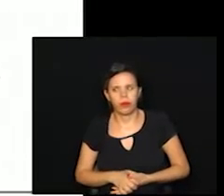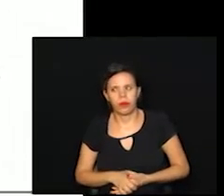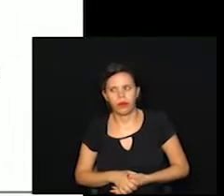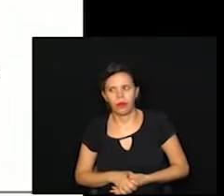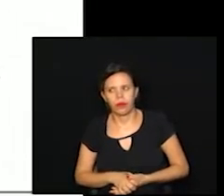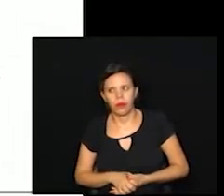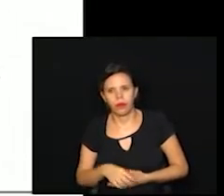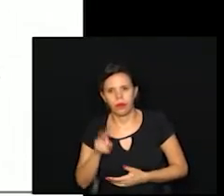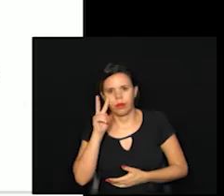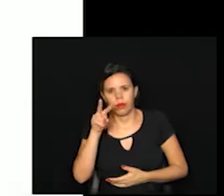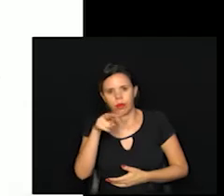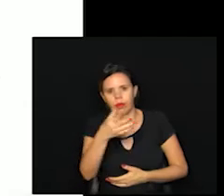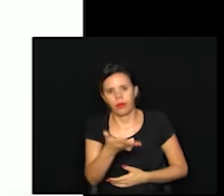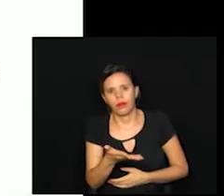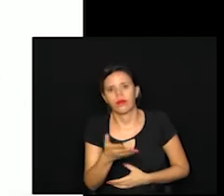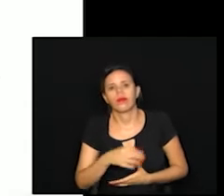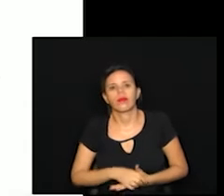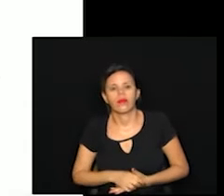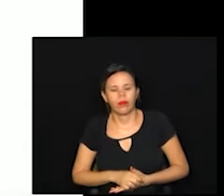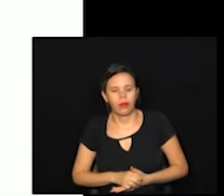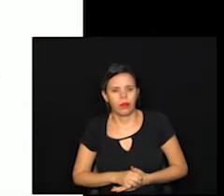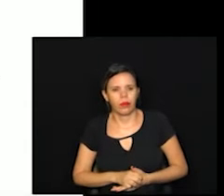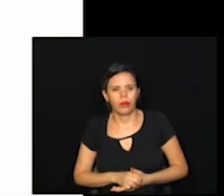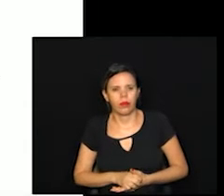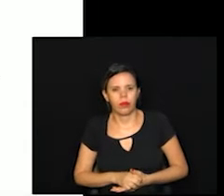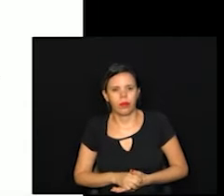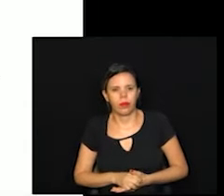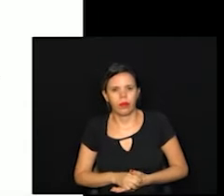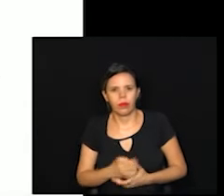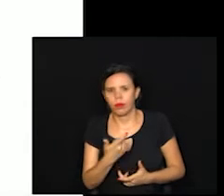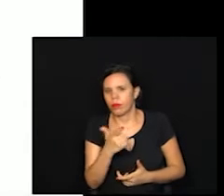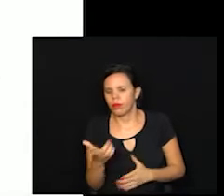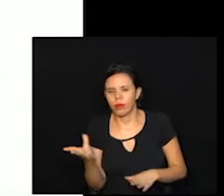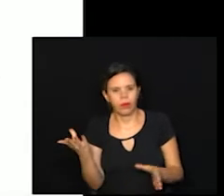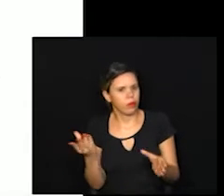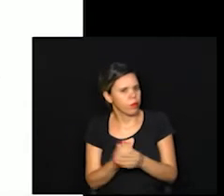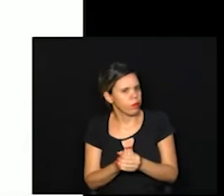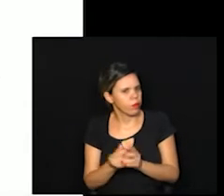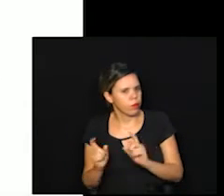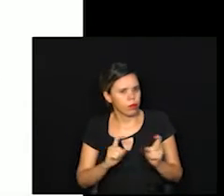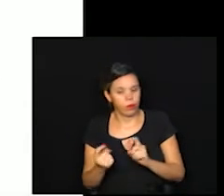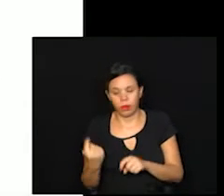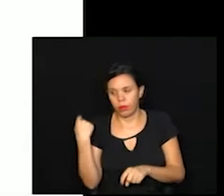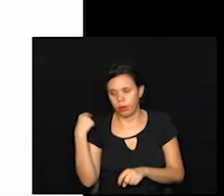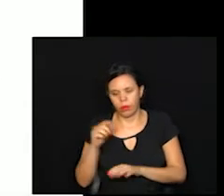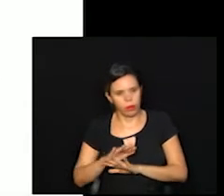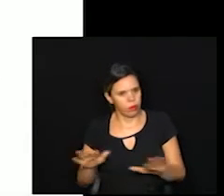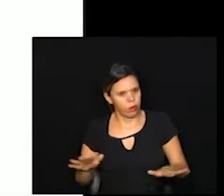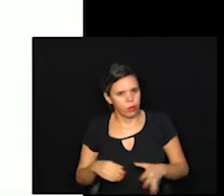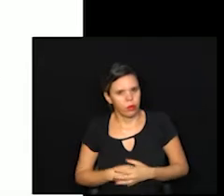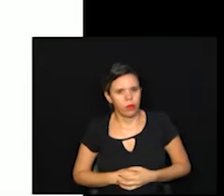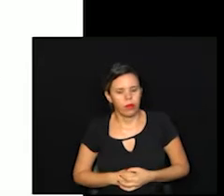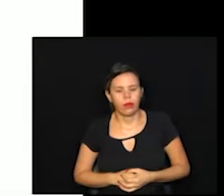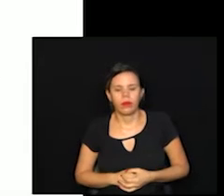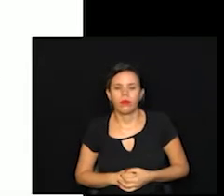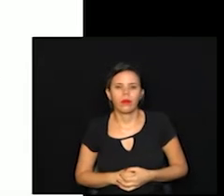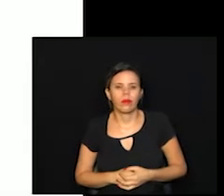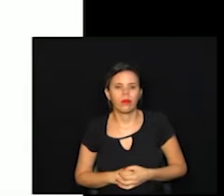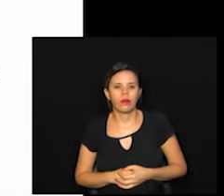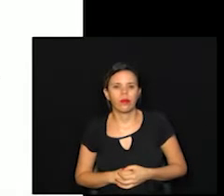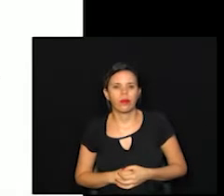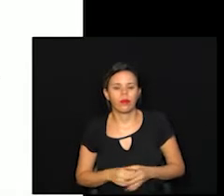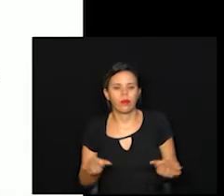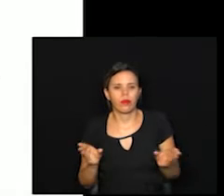Gabriel, que você está vendo, ela é a pauta sem a inclusão dos itens da reunião passada, tá? Então, quando ela